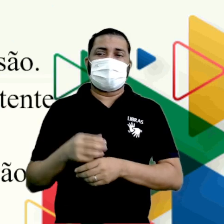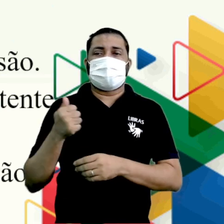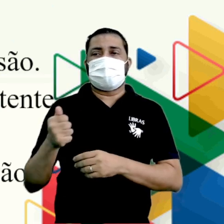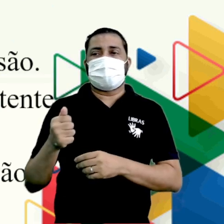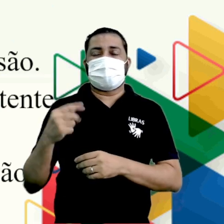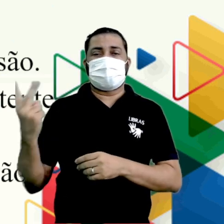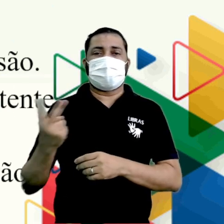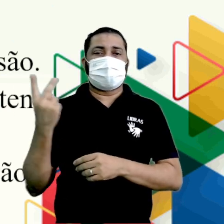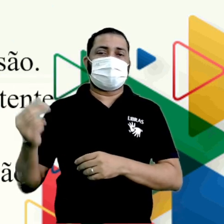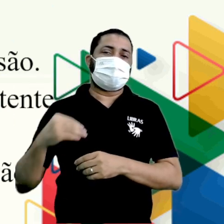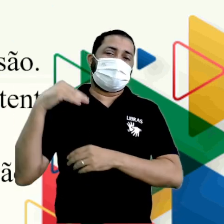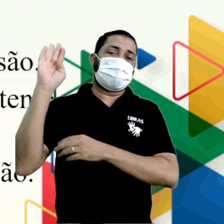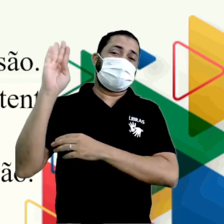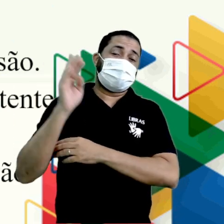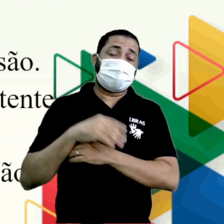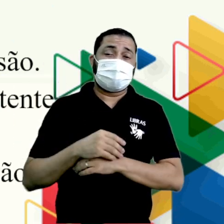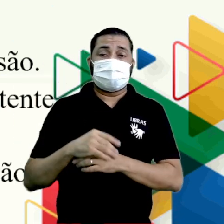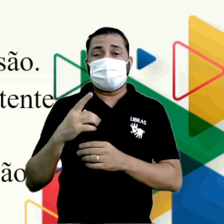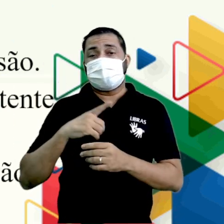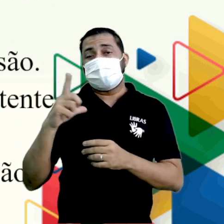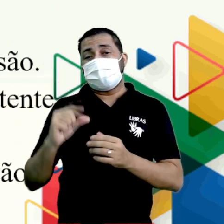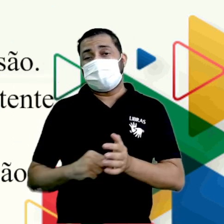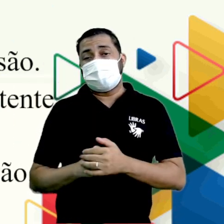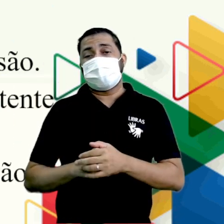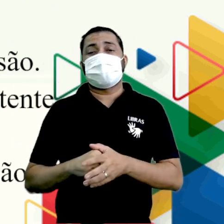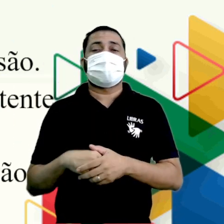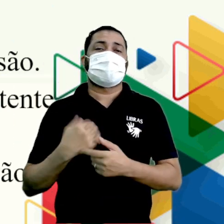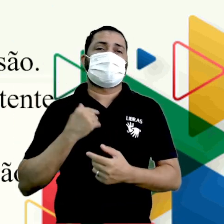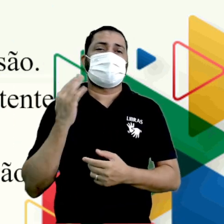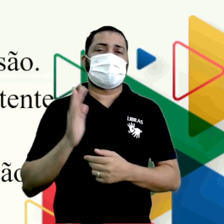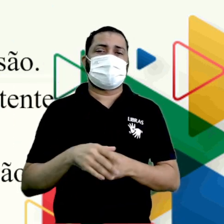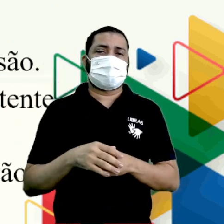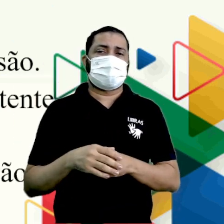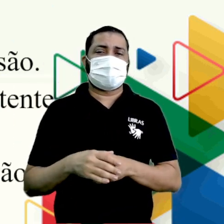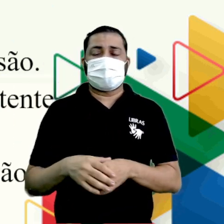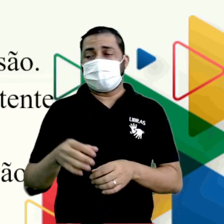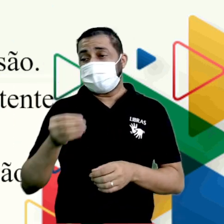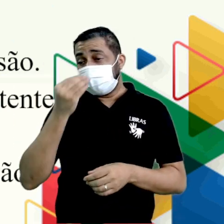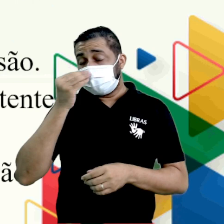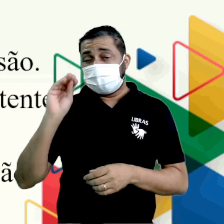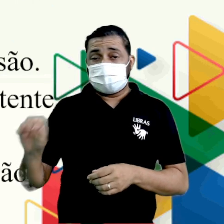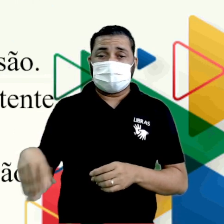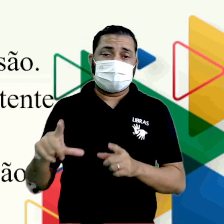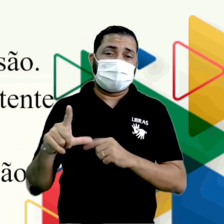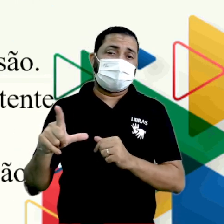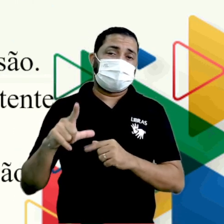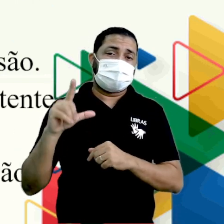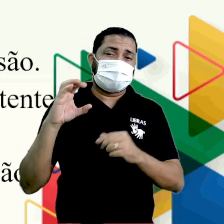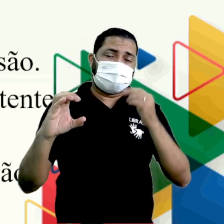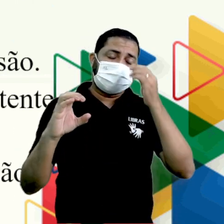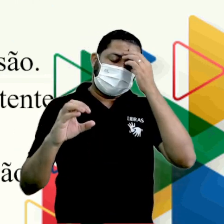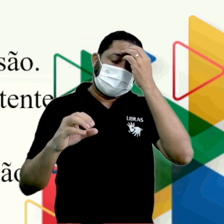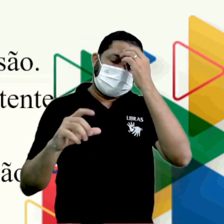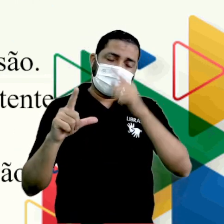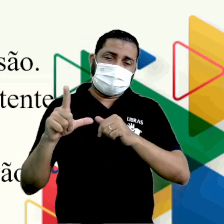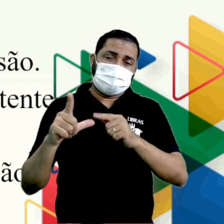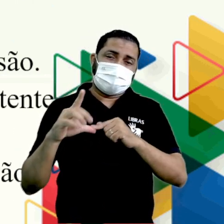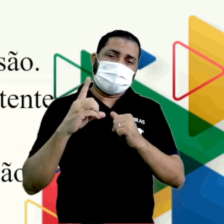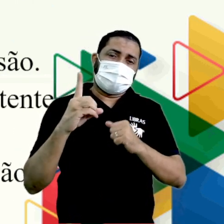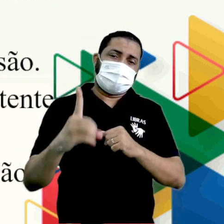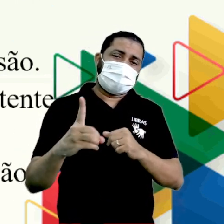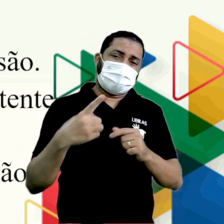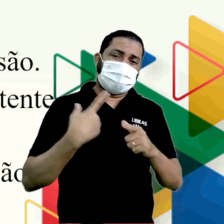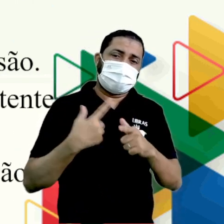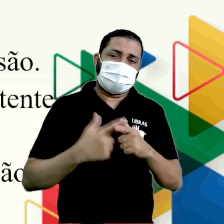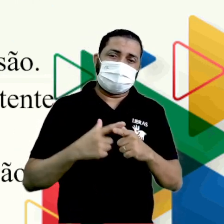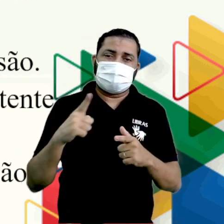maior, automaticamente sua densidade é menor. Então, eu já descarto de cara aí a letra C e a letra D, porque ele diz